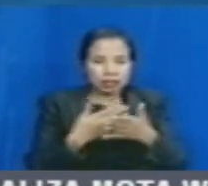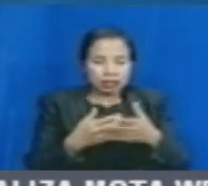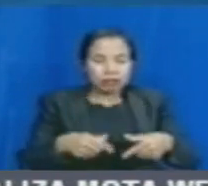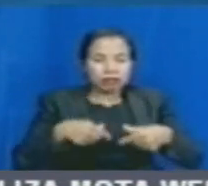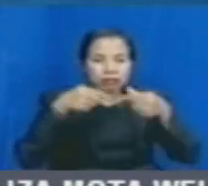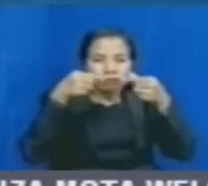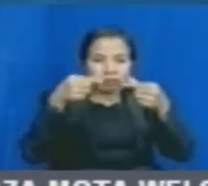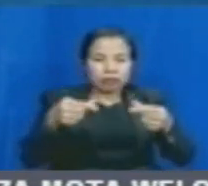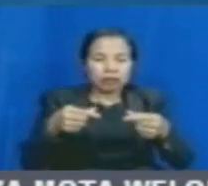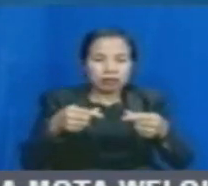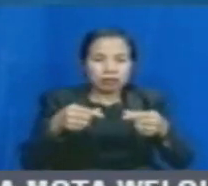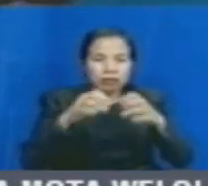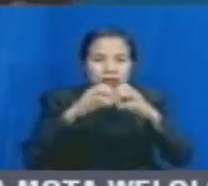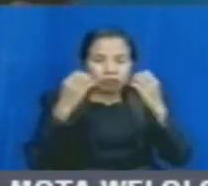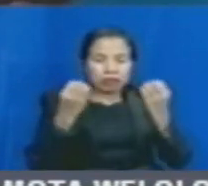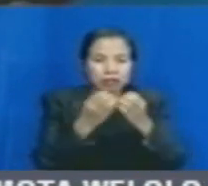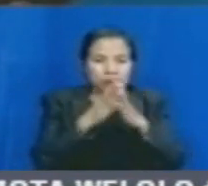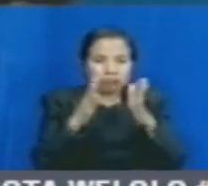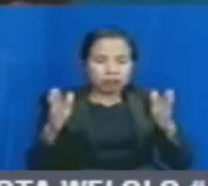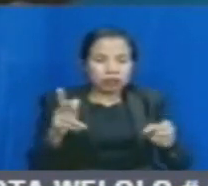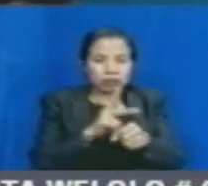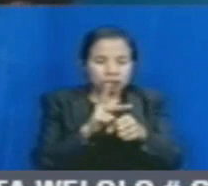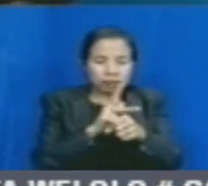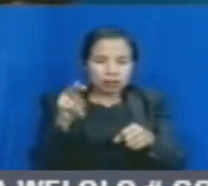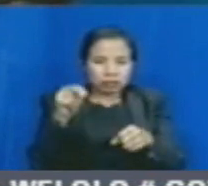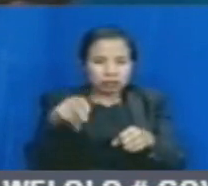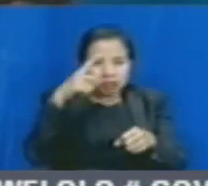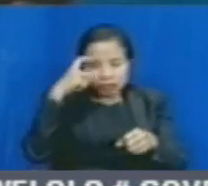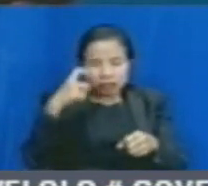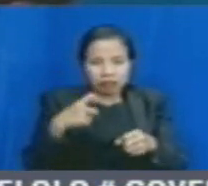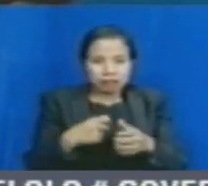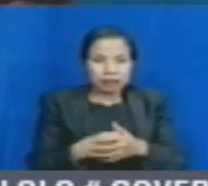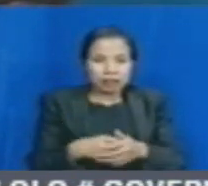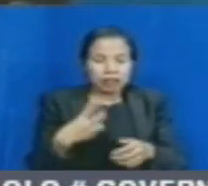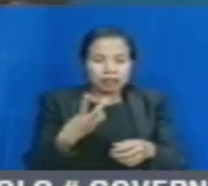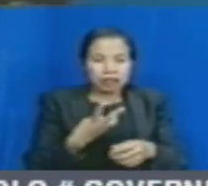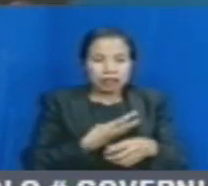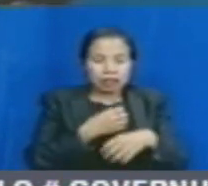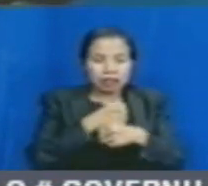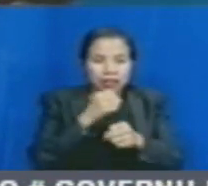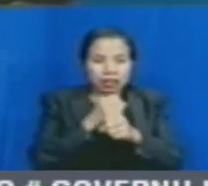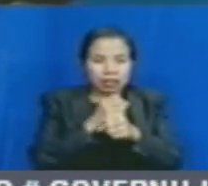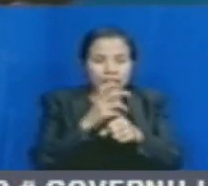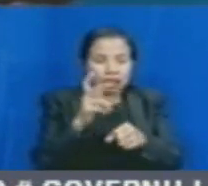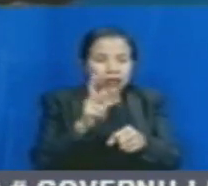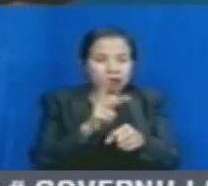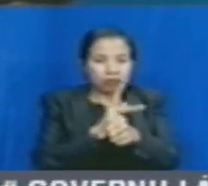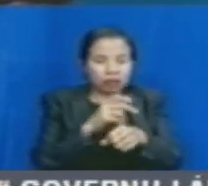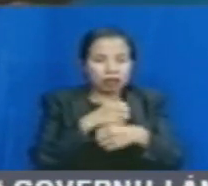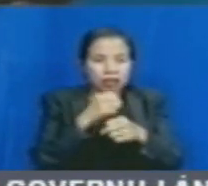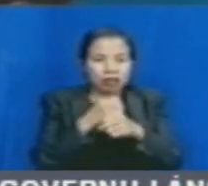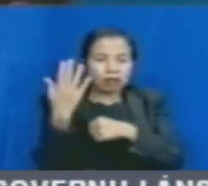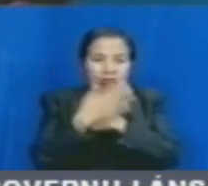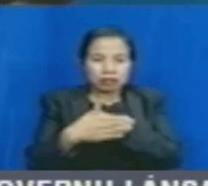a organização pode ser a comércio nia, tamba, ita halo comércio nem halo hon rai ser nível